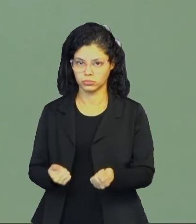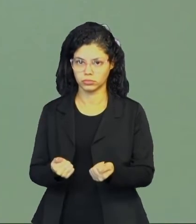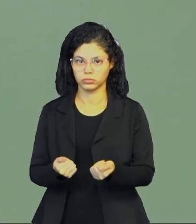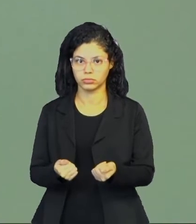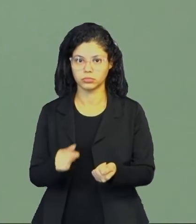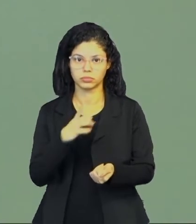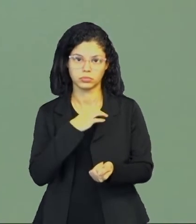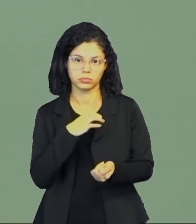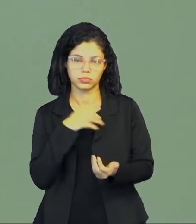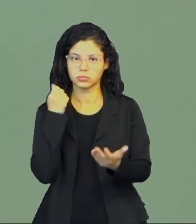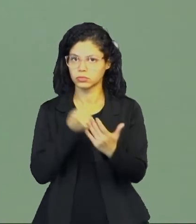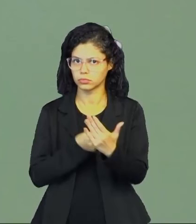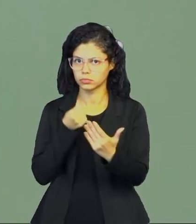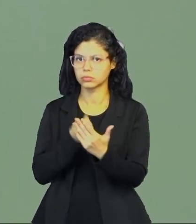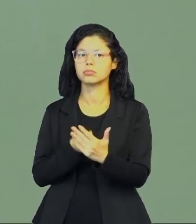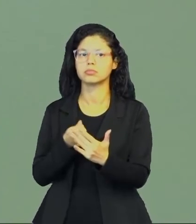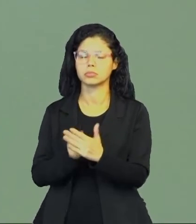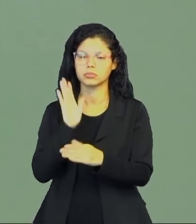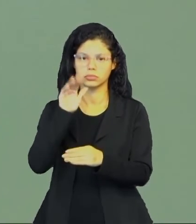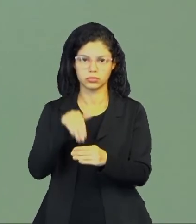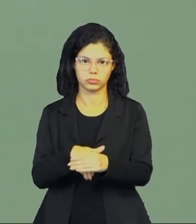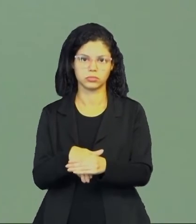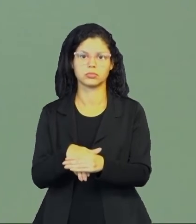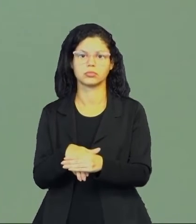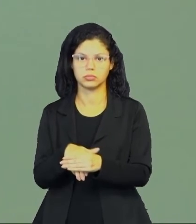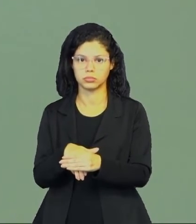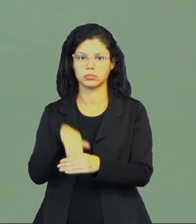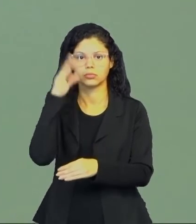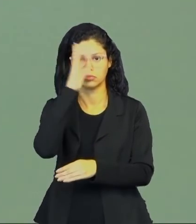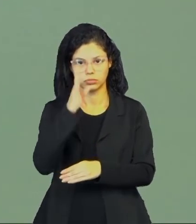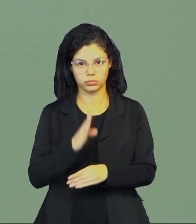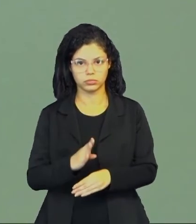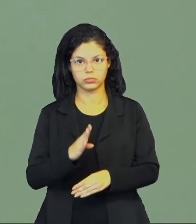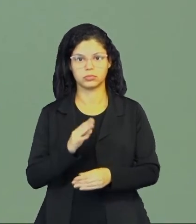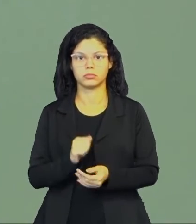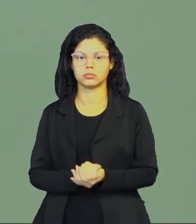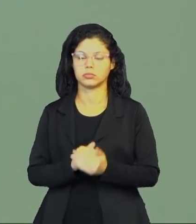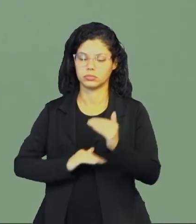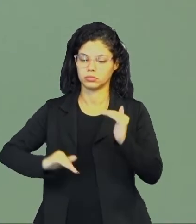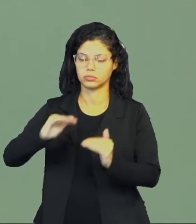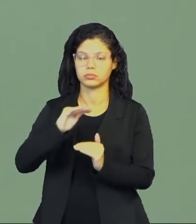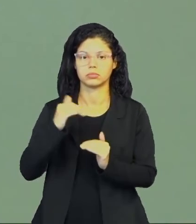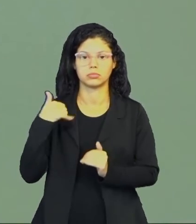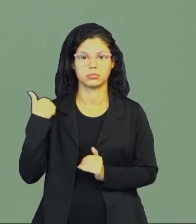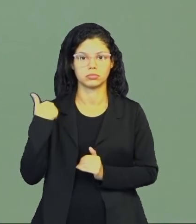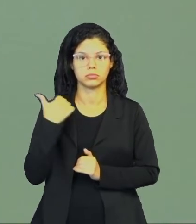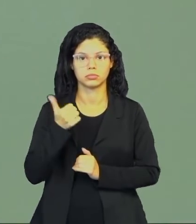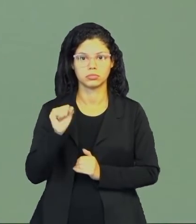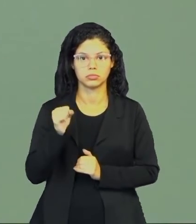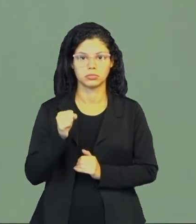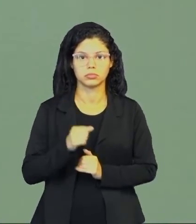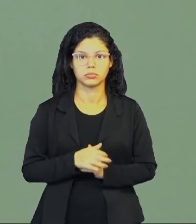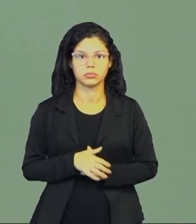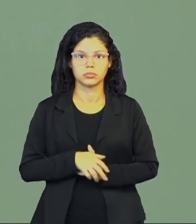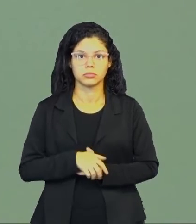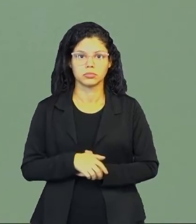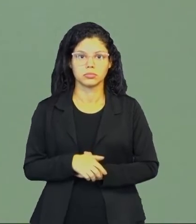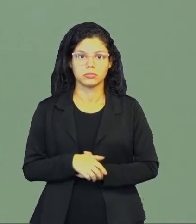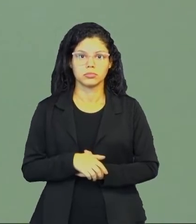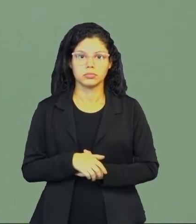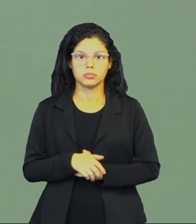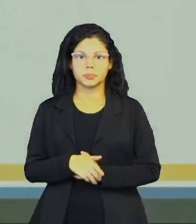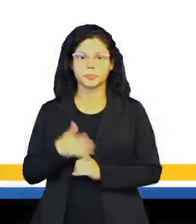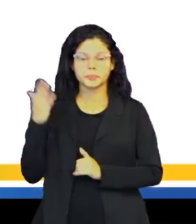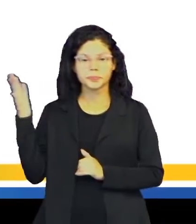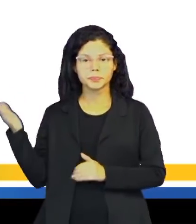né, existe a obrigatoriedade do voto para cidadãos brasileiros, né, acima dos 18 anos de idade. Vamos lá,